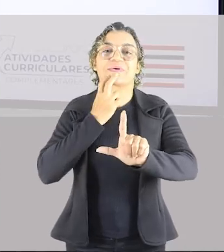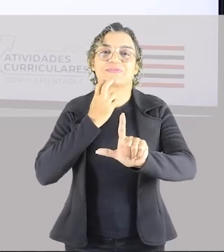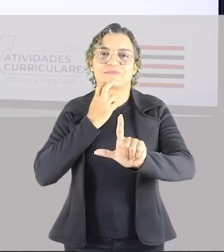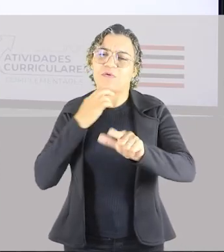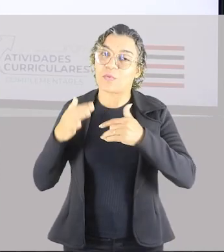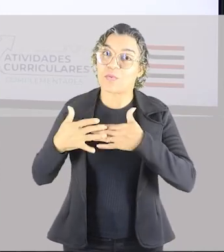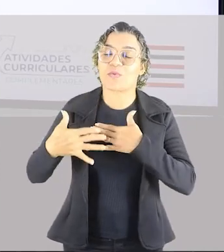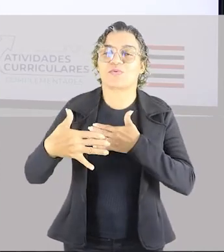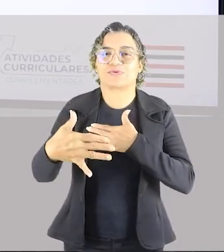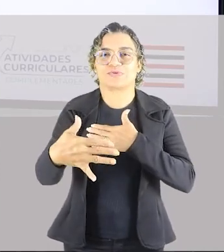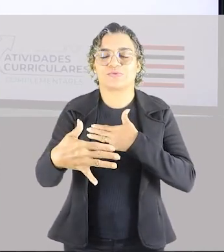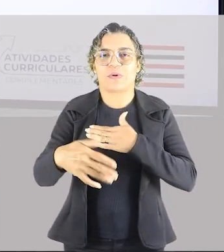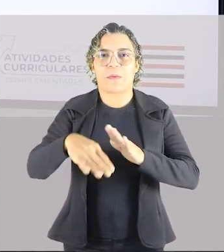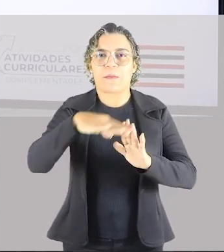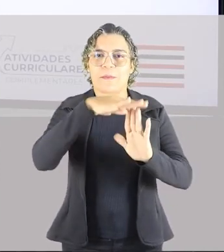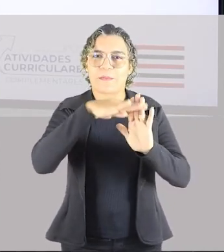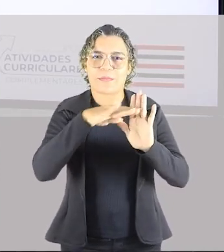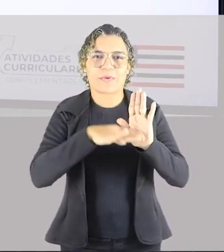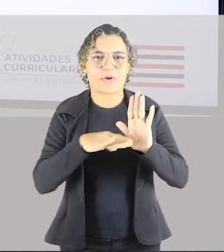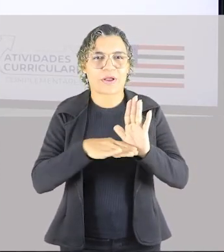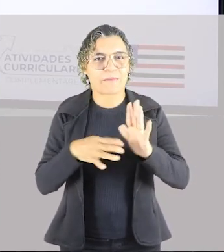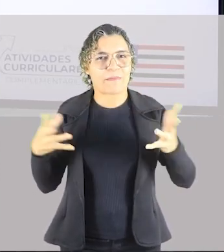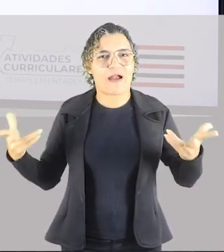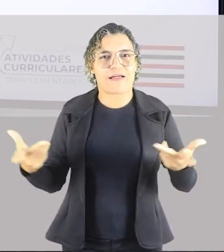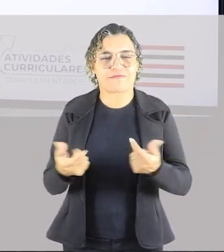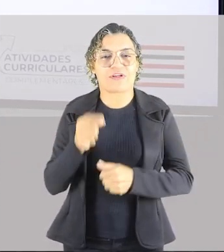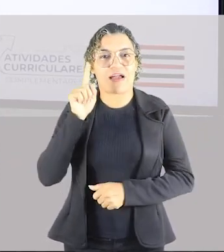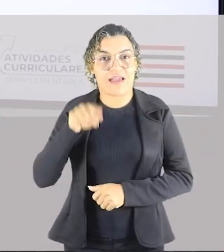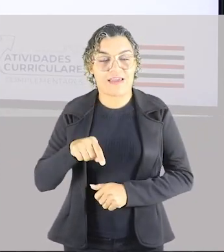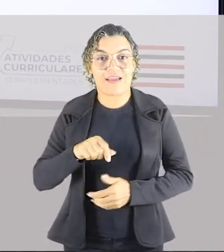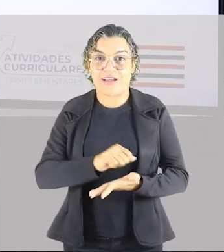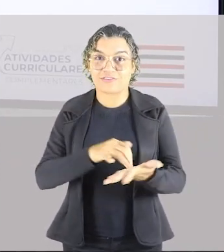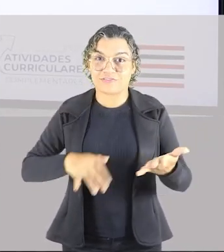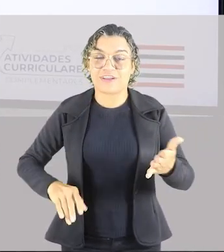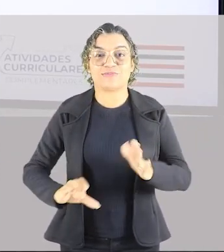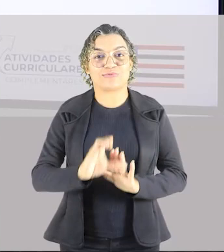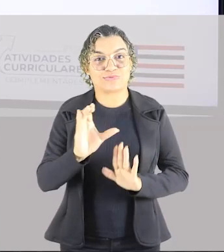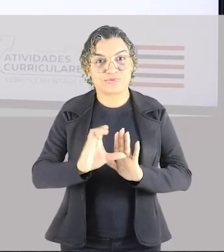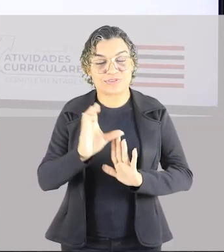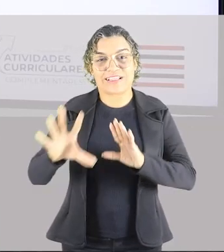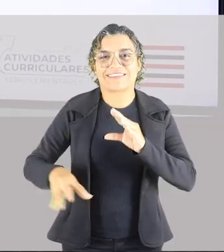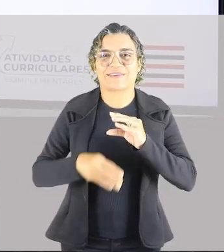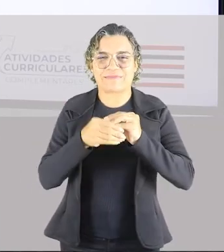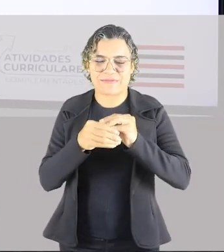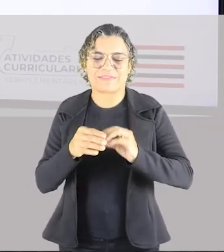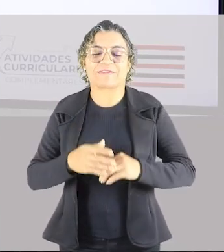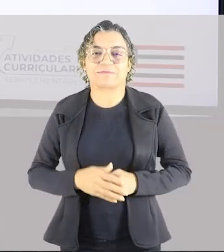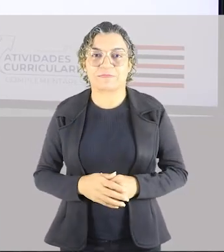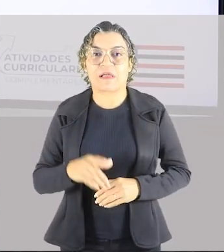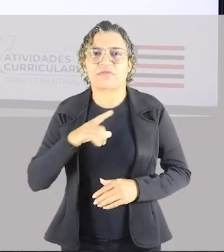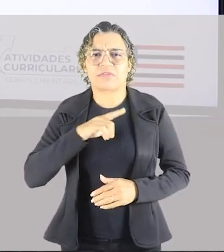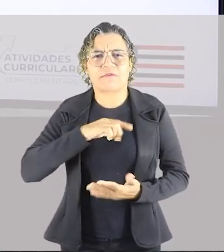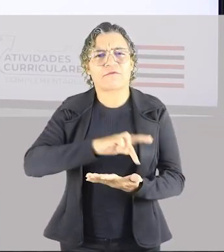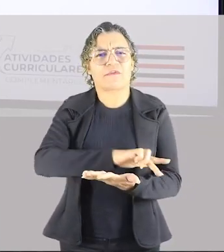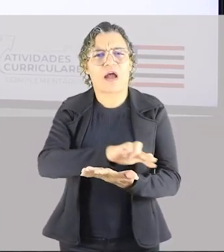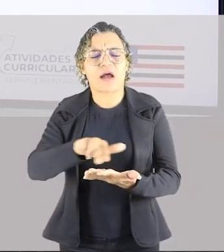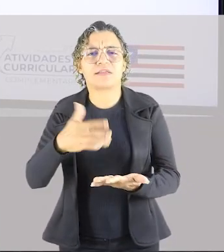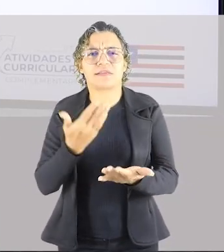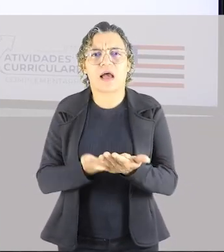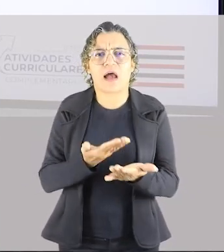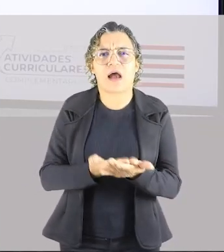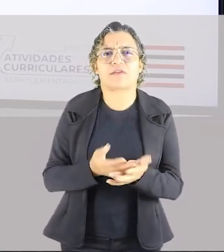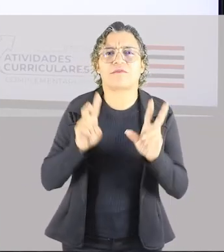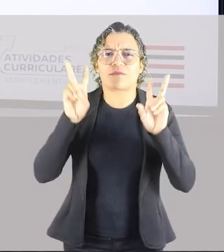dar continuidade a um programa sensacional que são as nossas atividades curriculares complementares. Uma série de aulas sobre